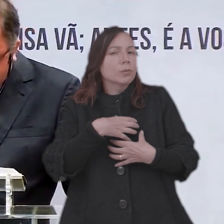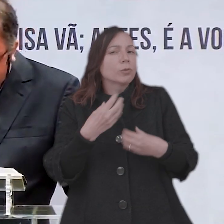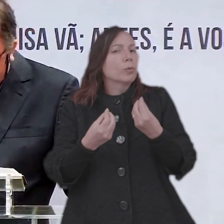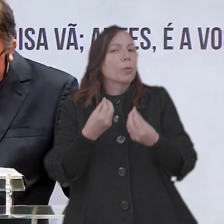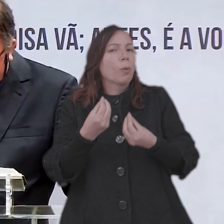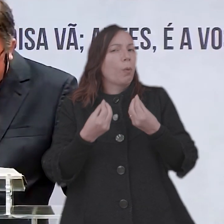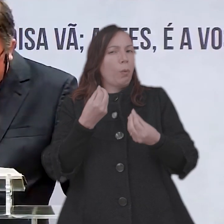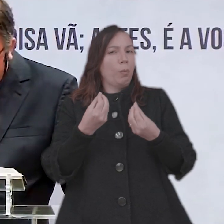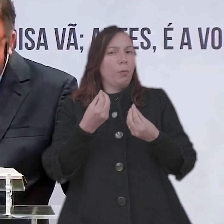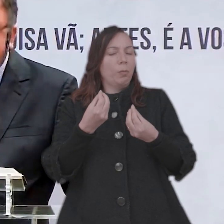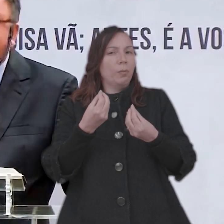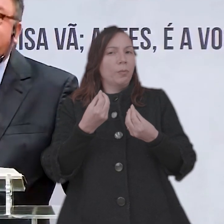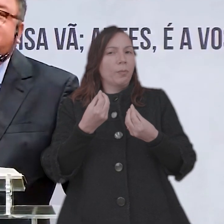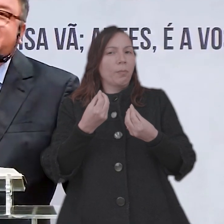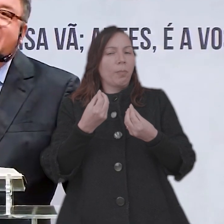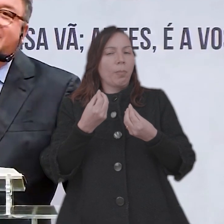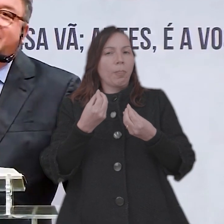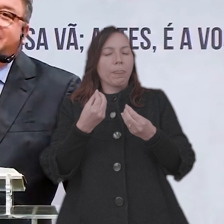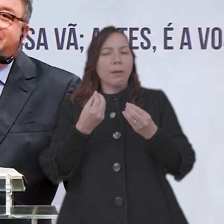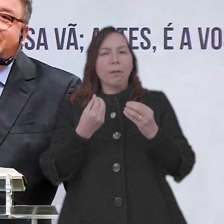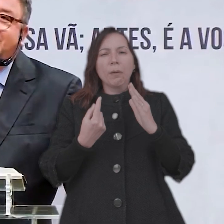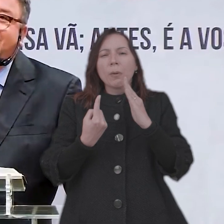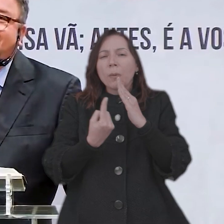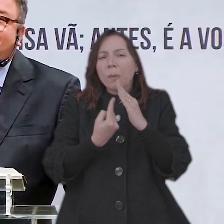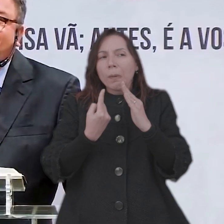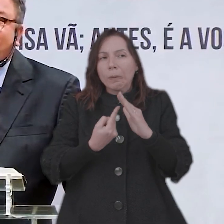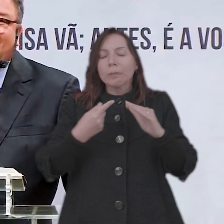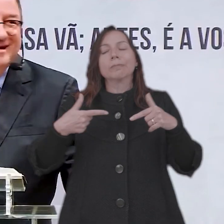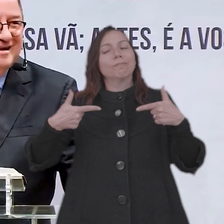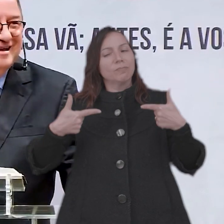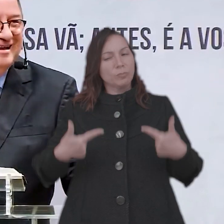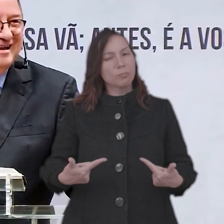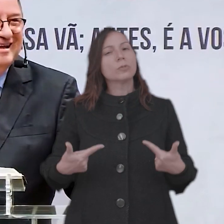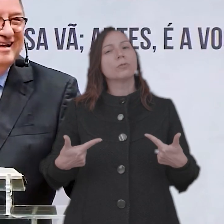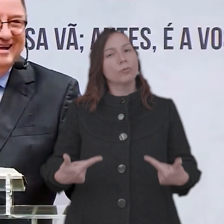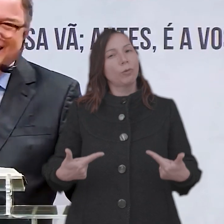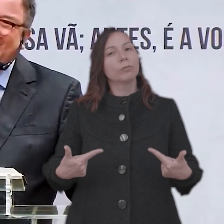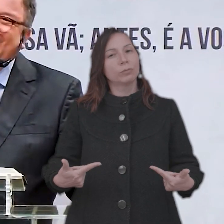esse negócio de quarentena, pensa uma coisa chata.